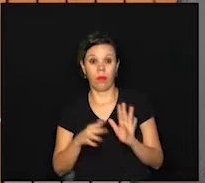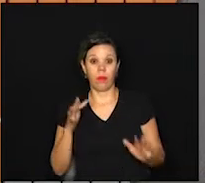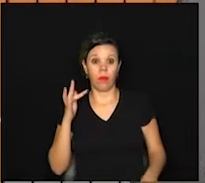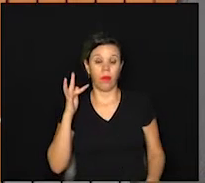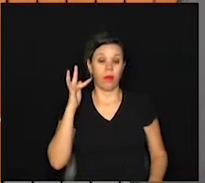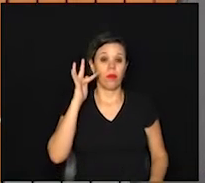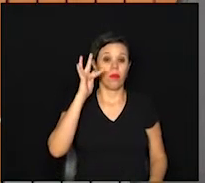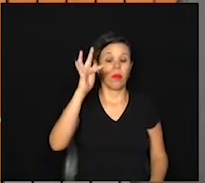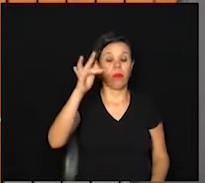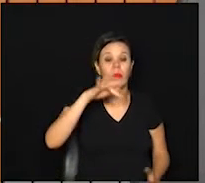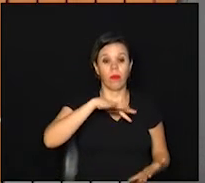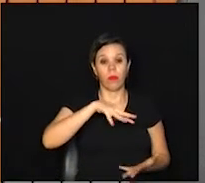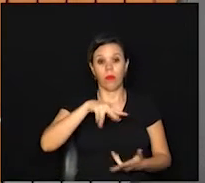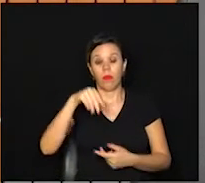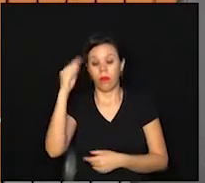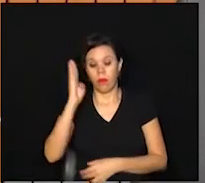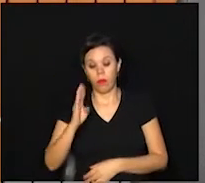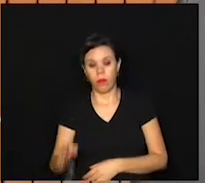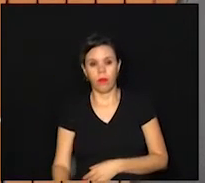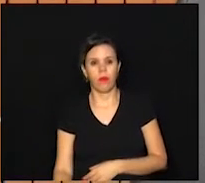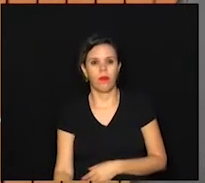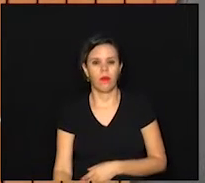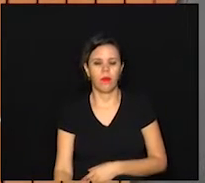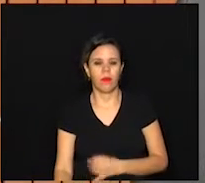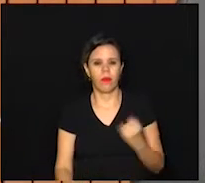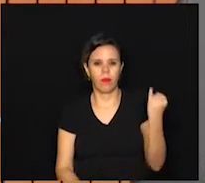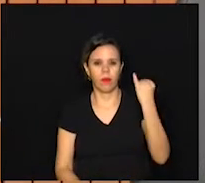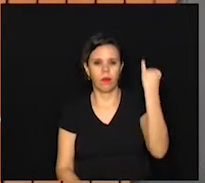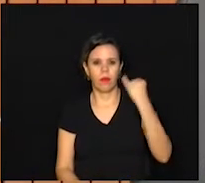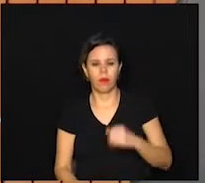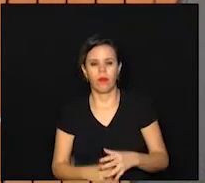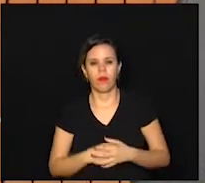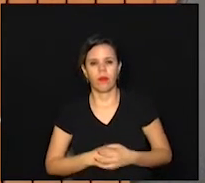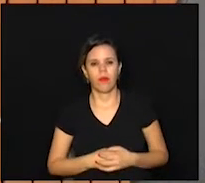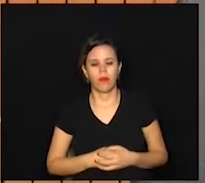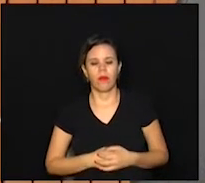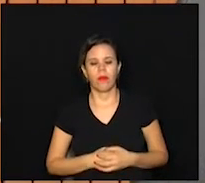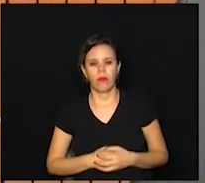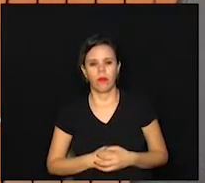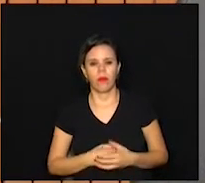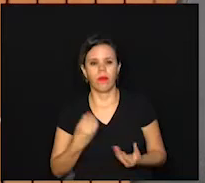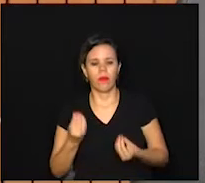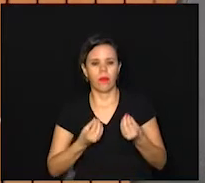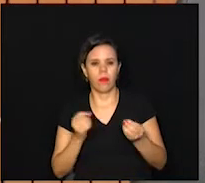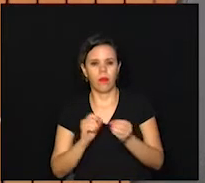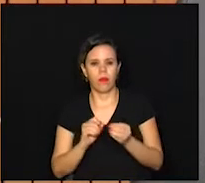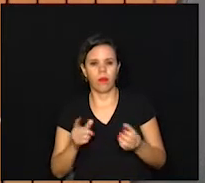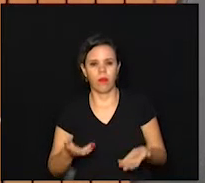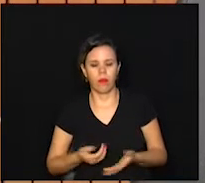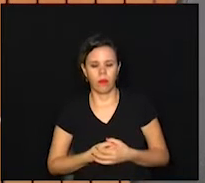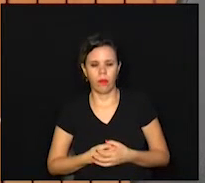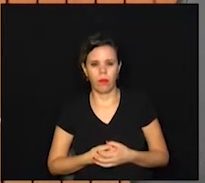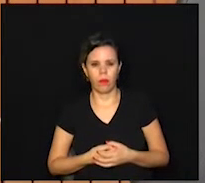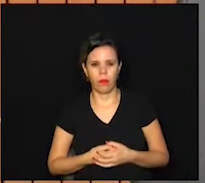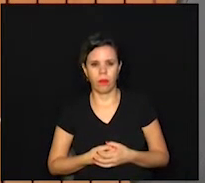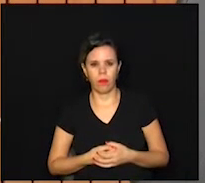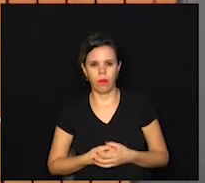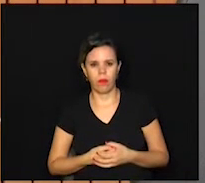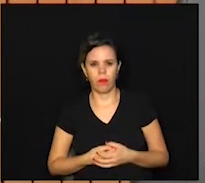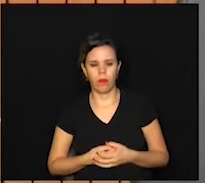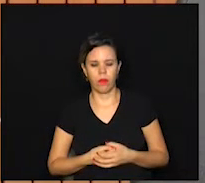de mundo, não só de Brasil, que é muito importante. Mas como que a gente faz isso quando